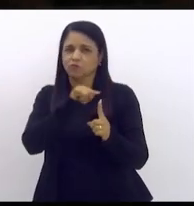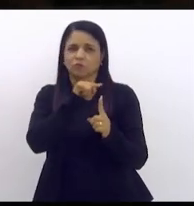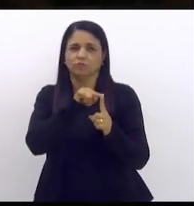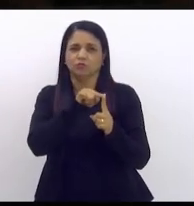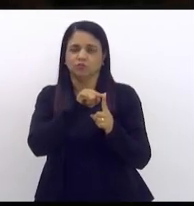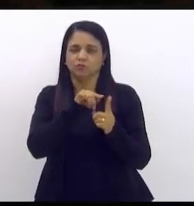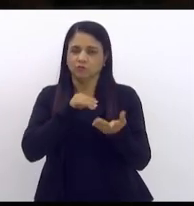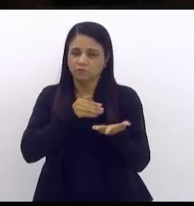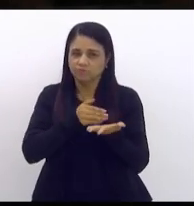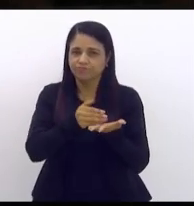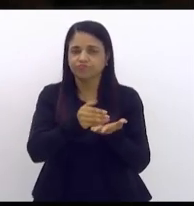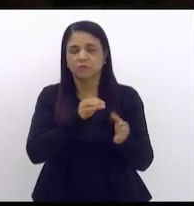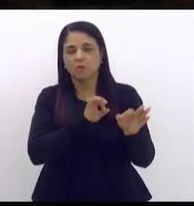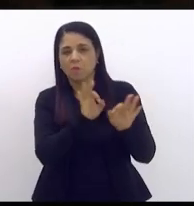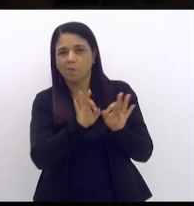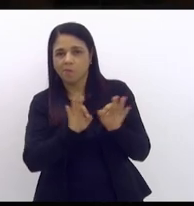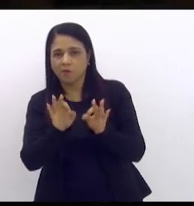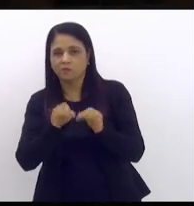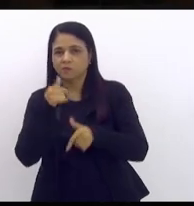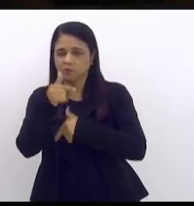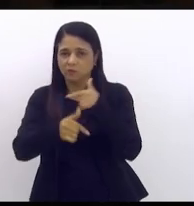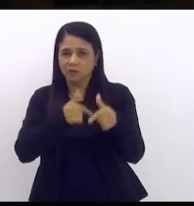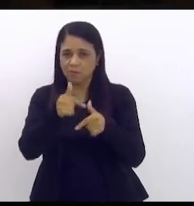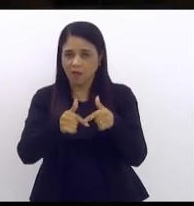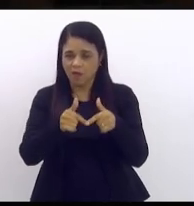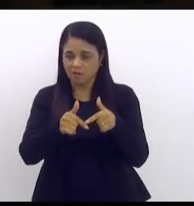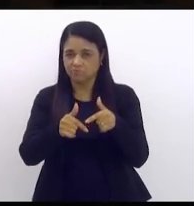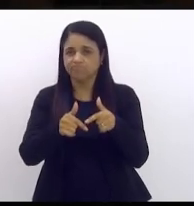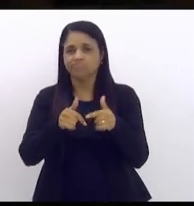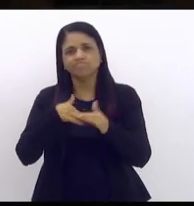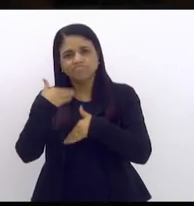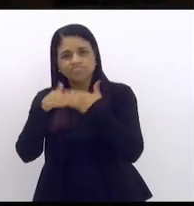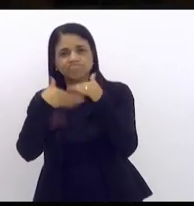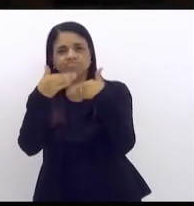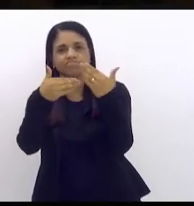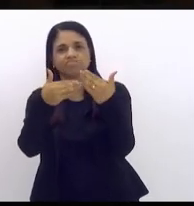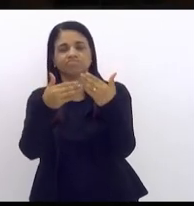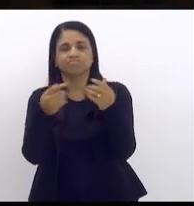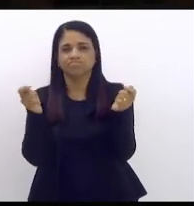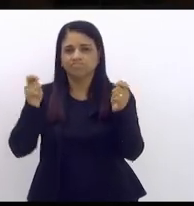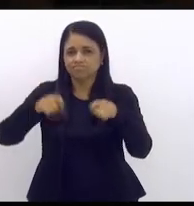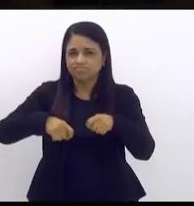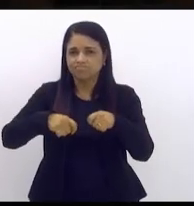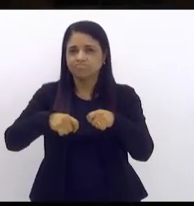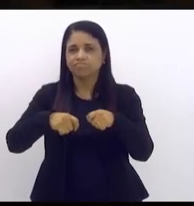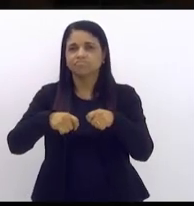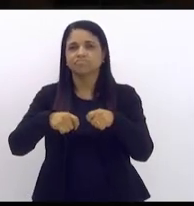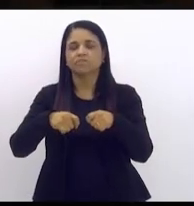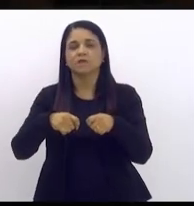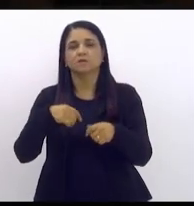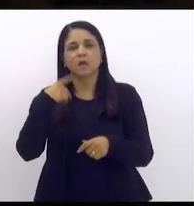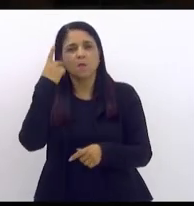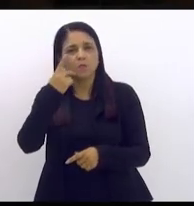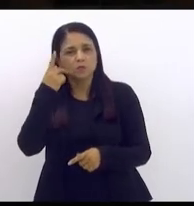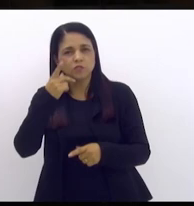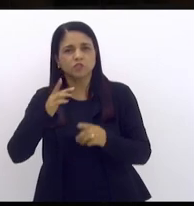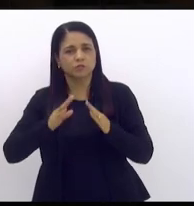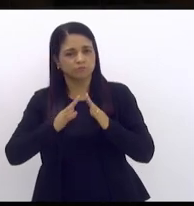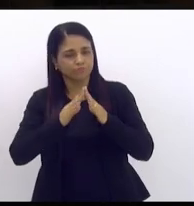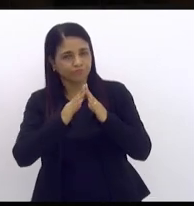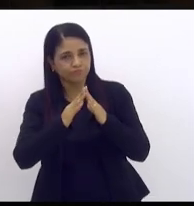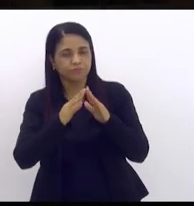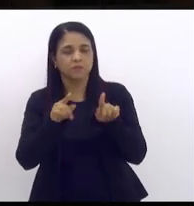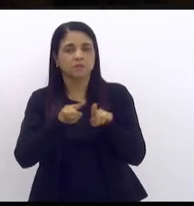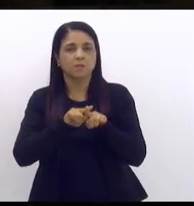inicial desse plano de trabalho da frente, enquanto a gente vai evoluindo também para redefinição da política de moradia, para